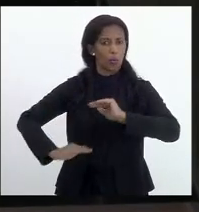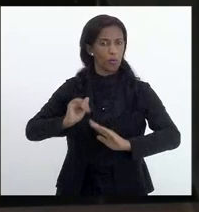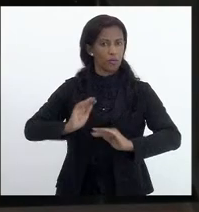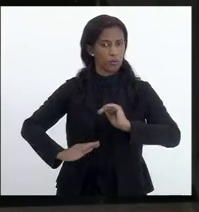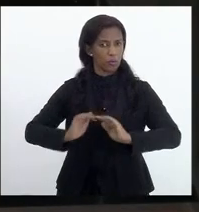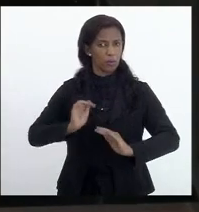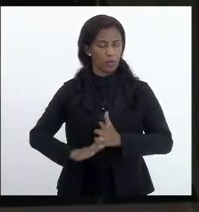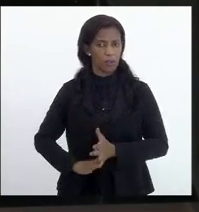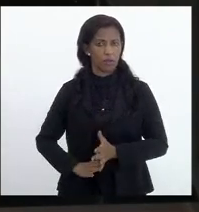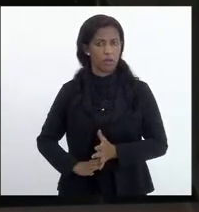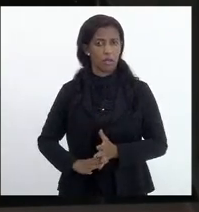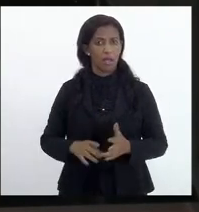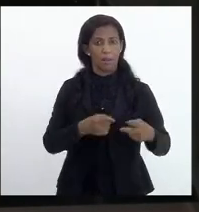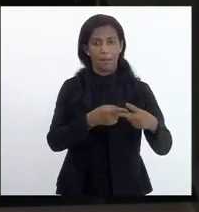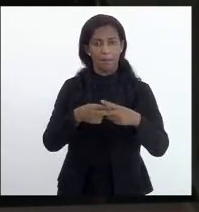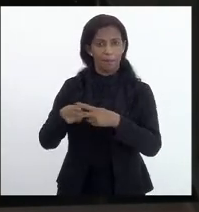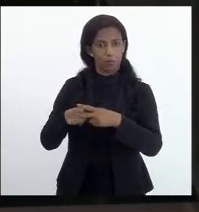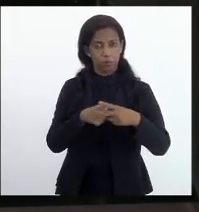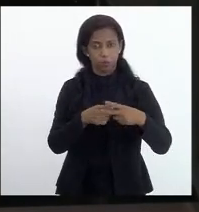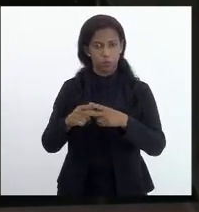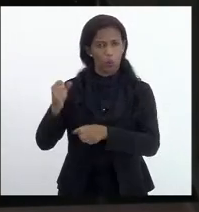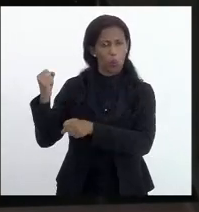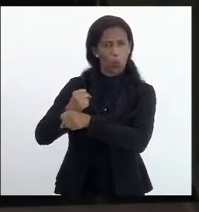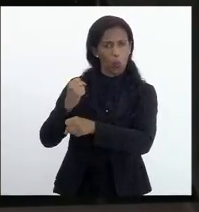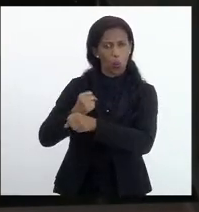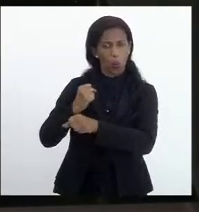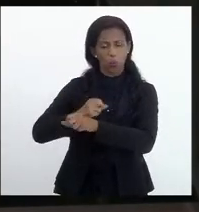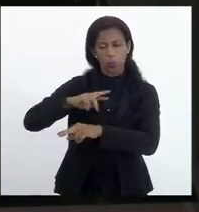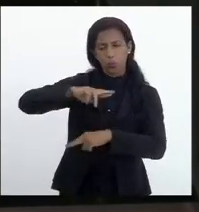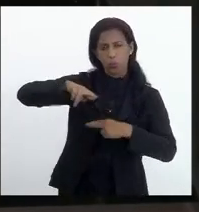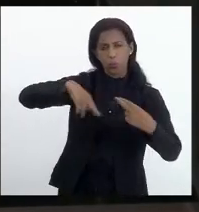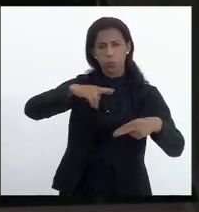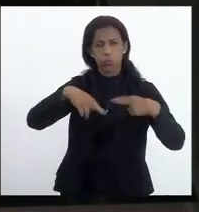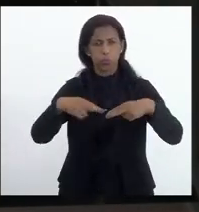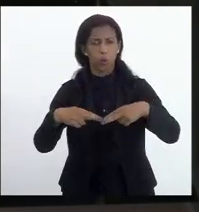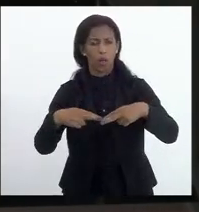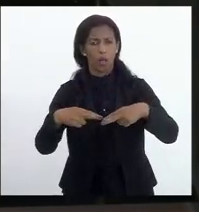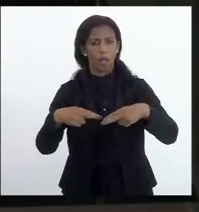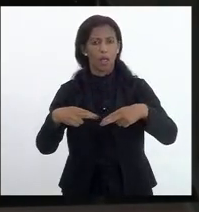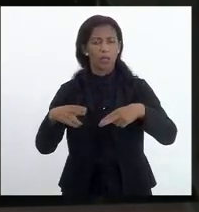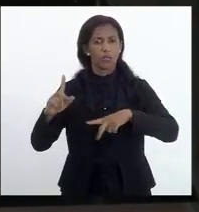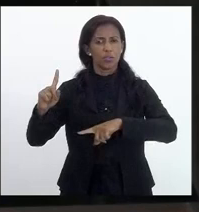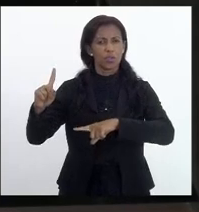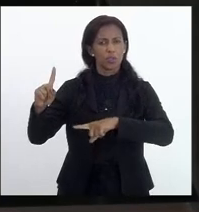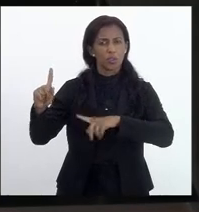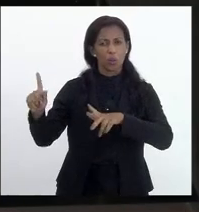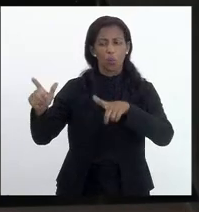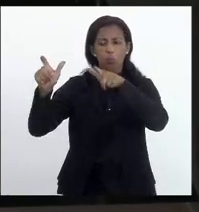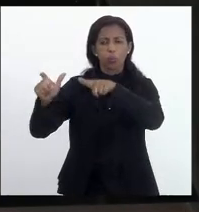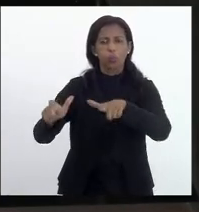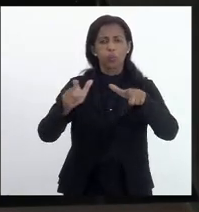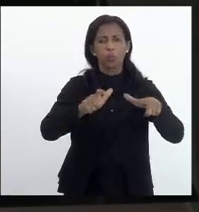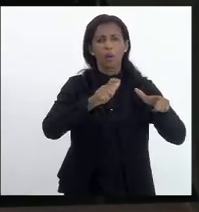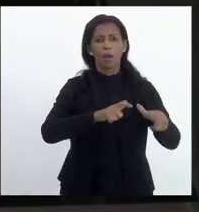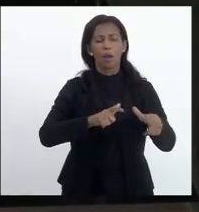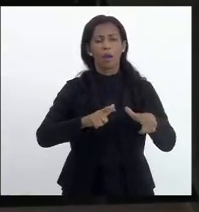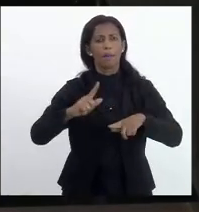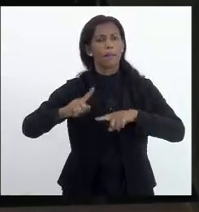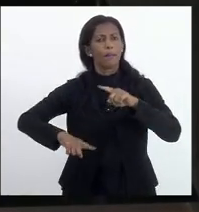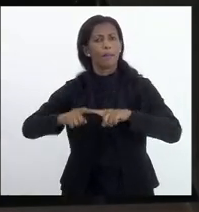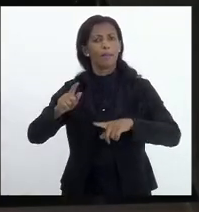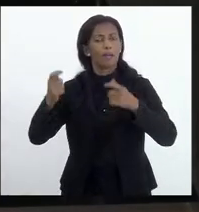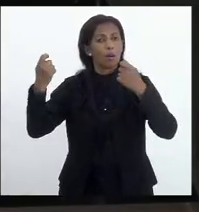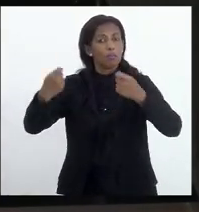aquisição, manutenção, conservação, construção e reforma de imóveis e equipamentos necessários ao